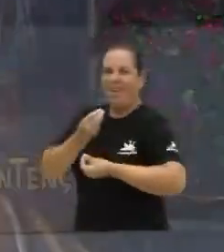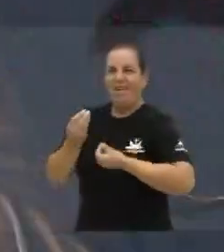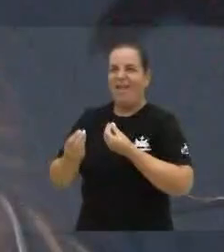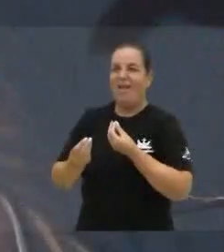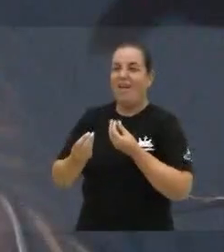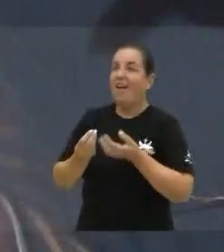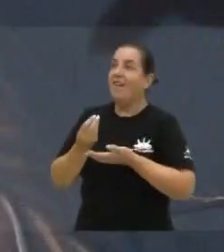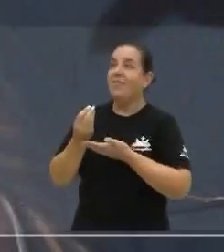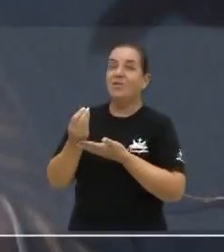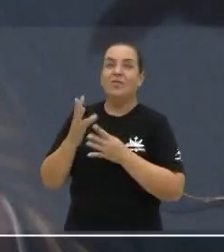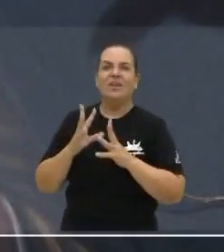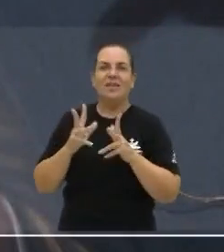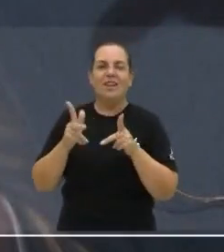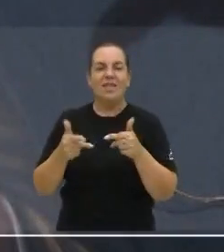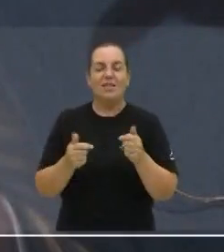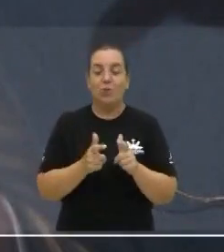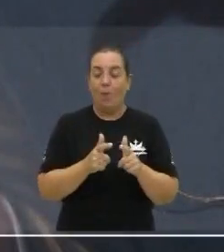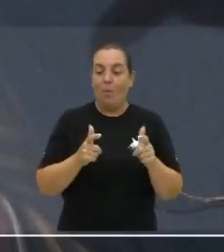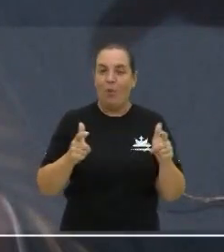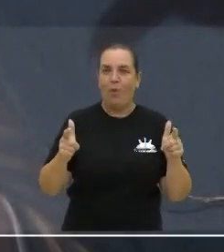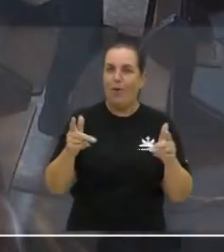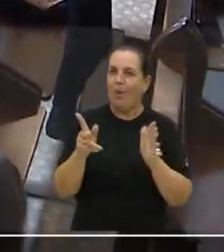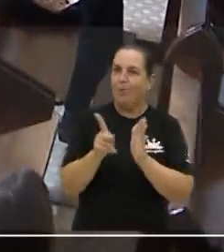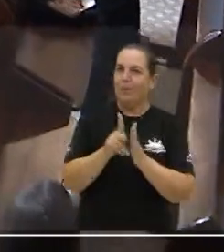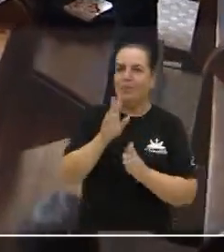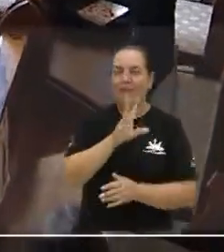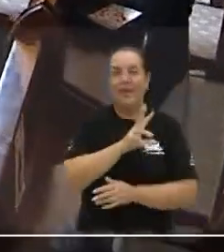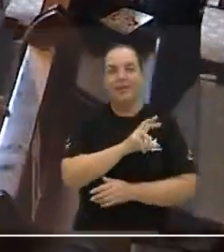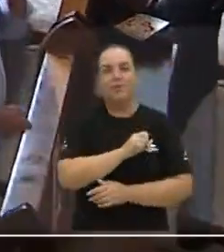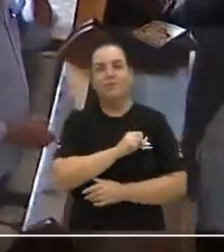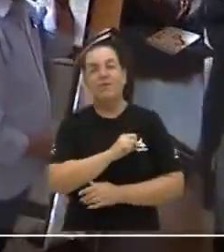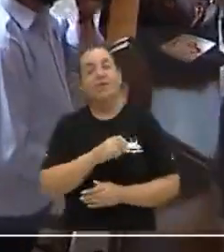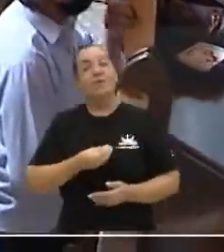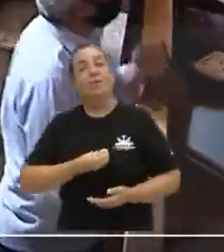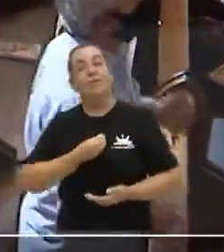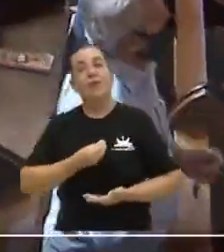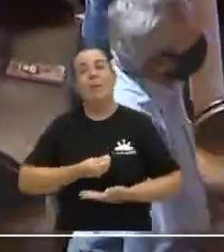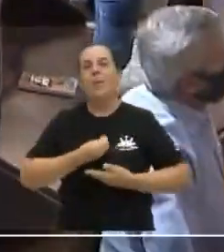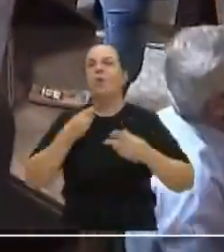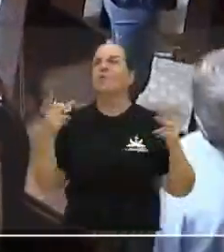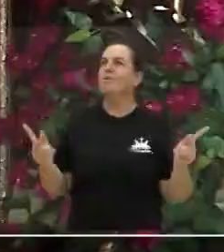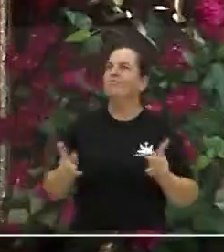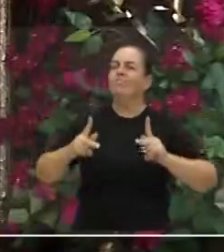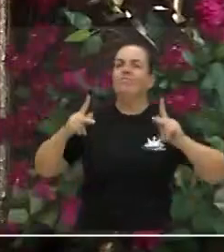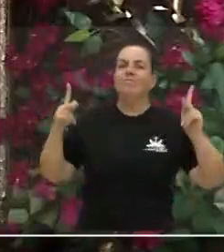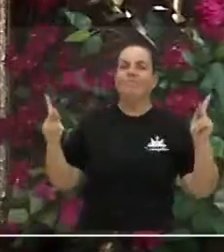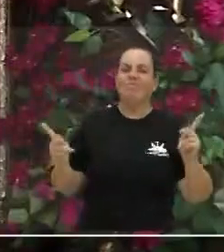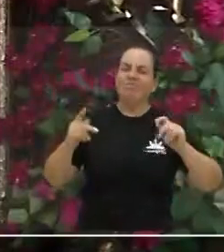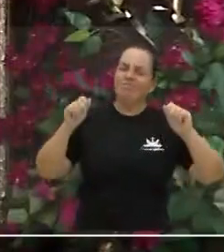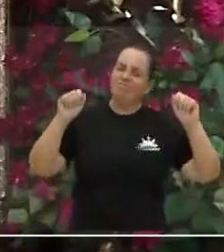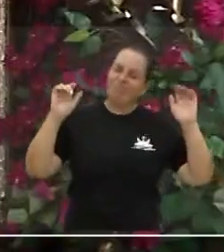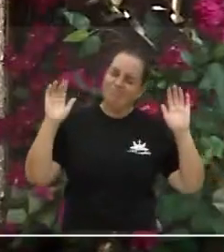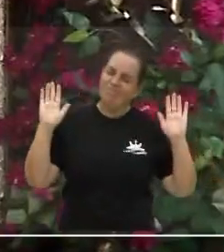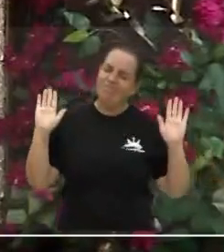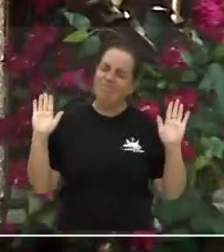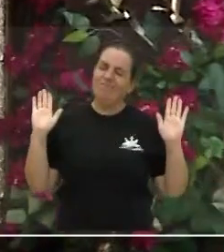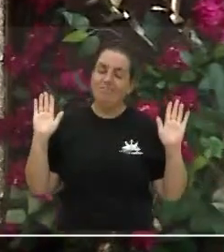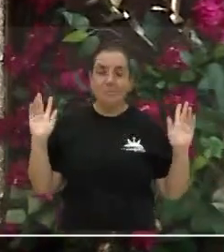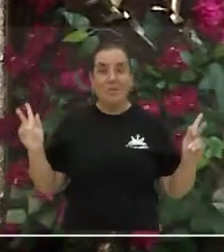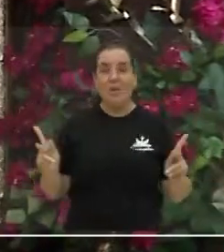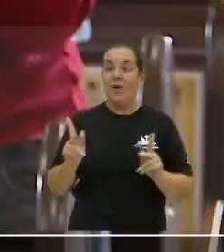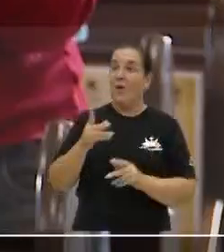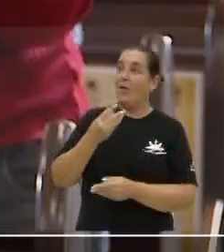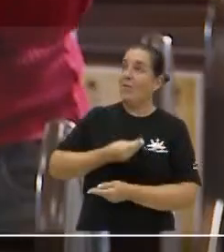vida, é fruto que cresce do amor, é vida que vence a morte, é vida que vem